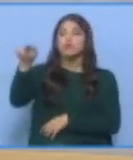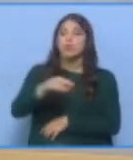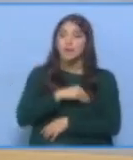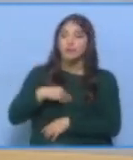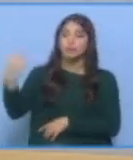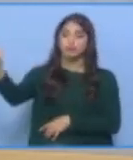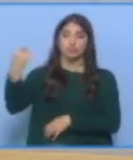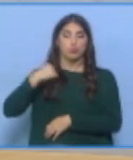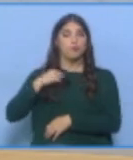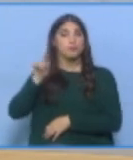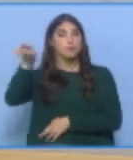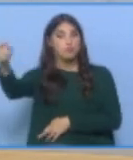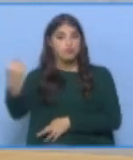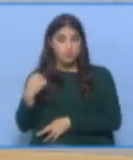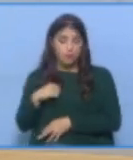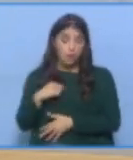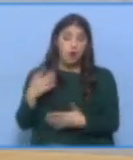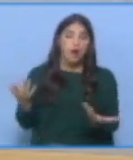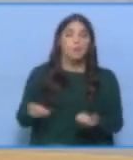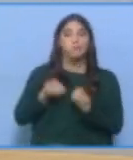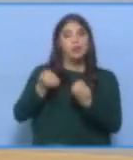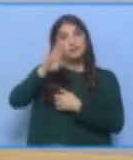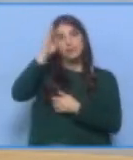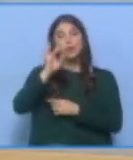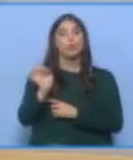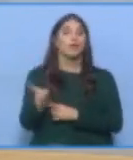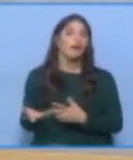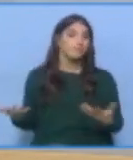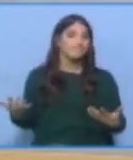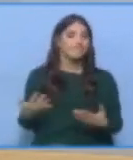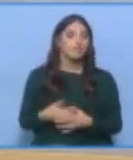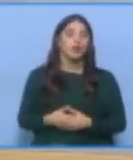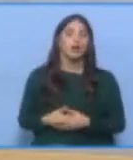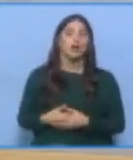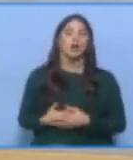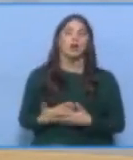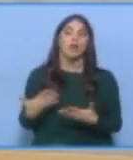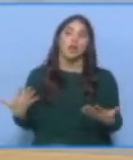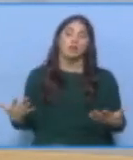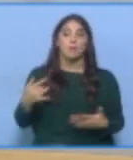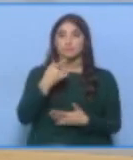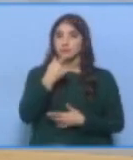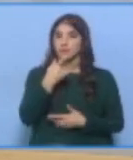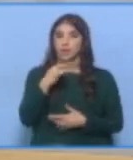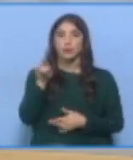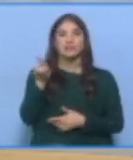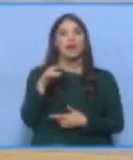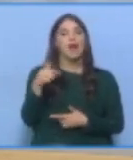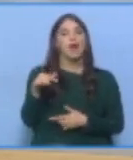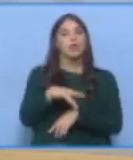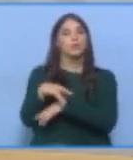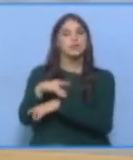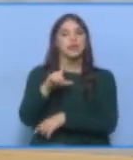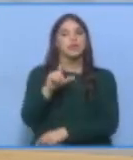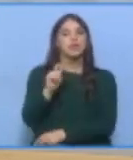voltas. Não conseguiam descobrir o que era, até que conseguem perceber que ele tinha uma leucemia